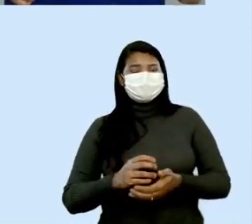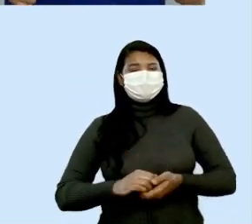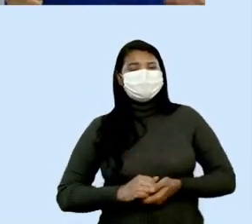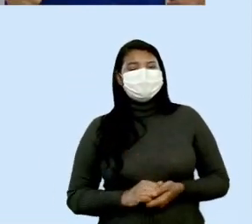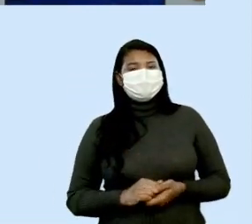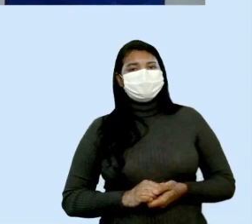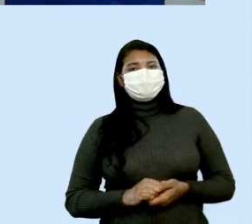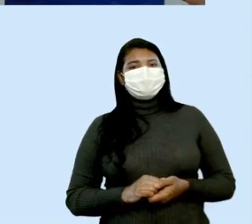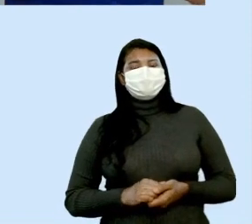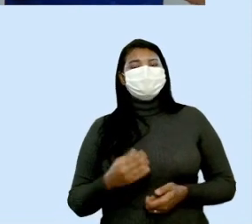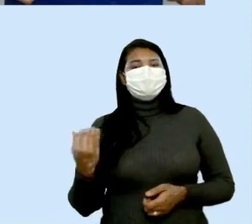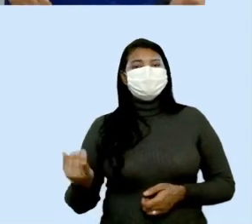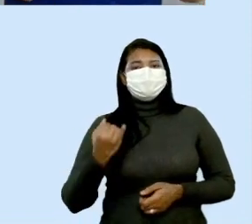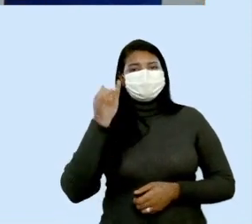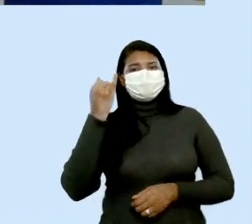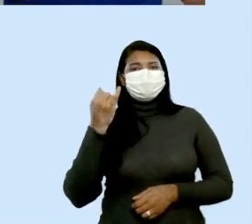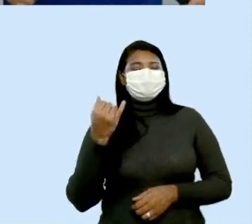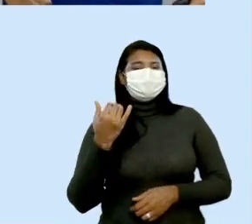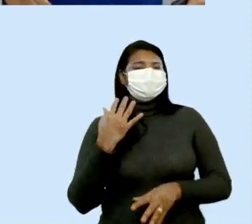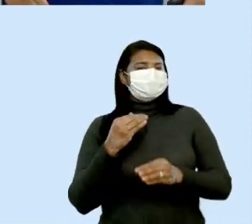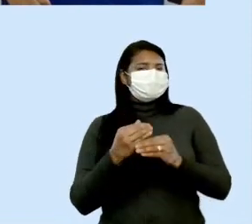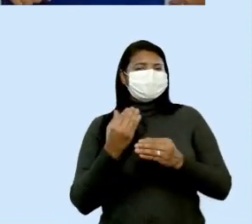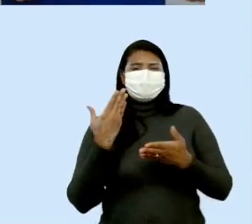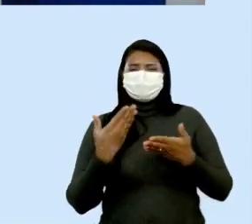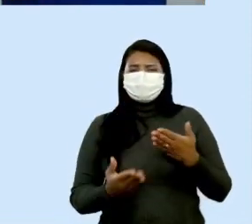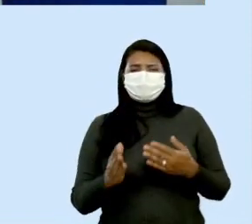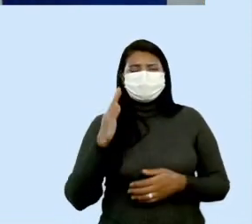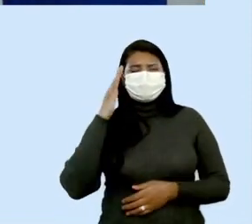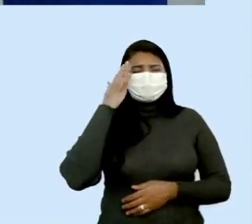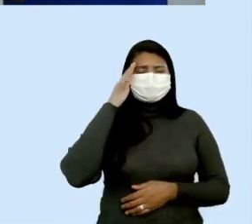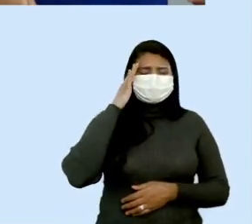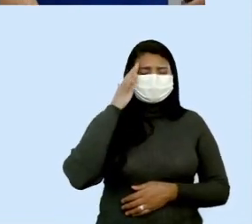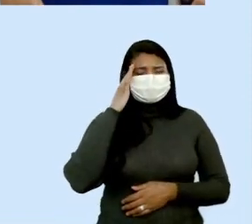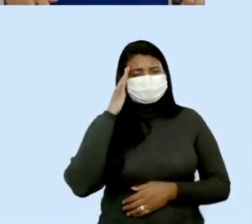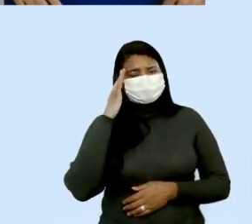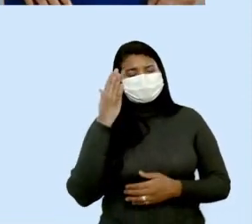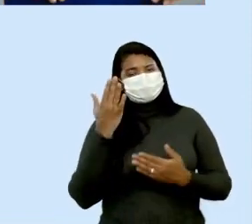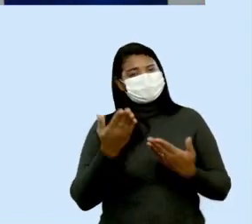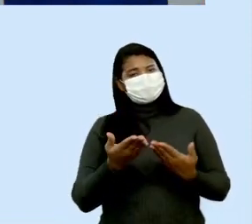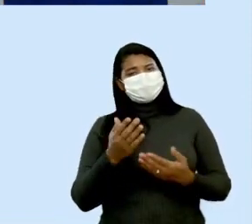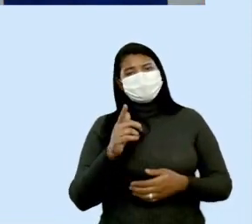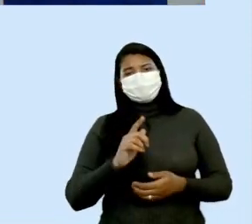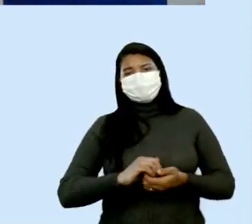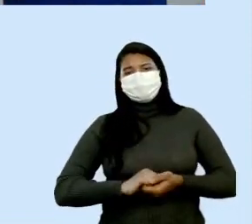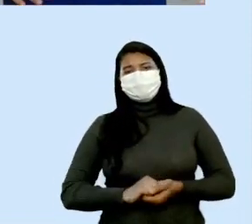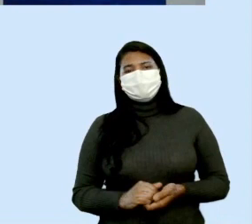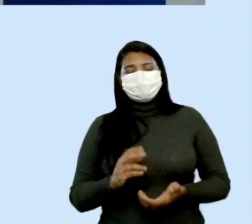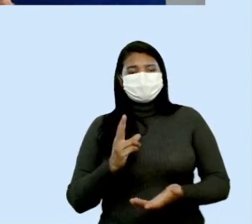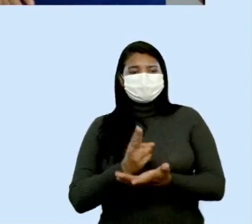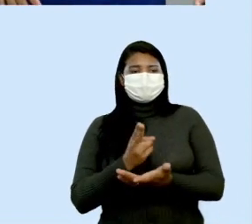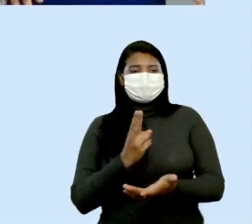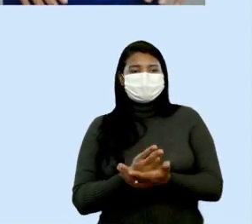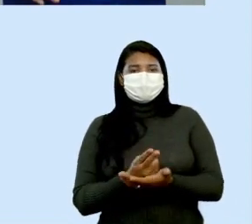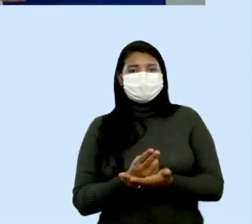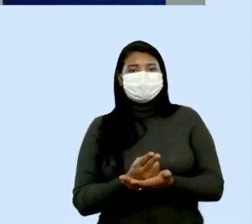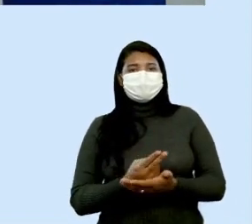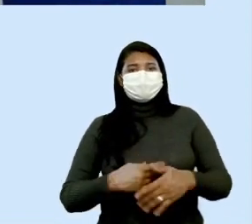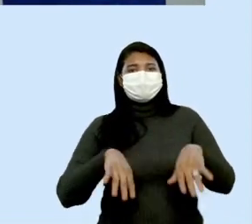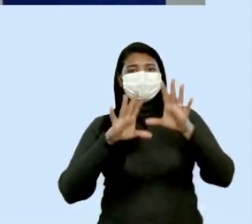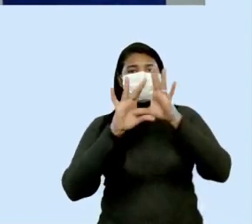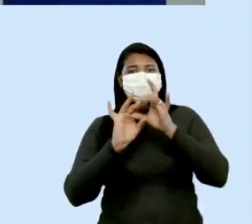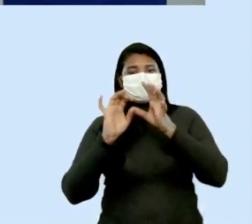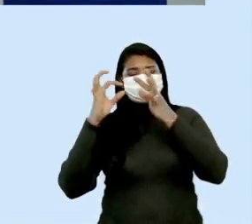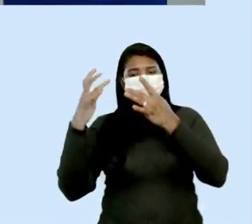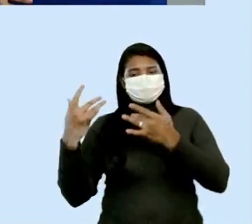vá lá, não perca tempo, não guarde dúvida com você. Sempre quando for passar para outro conteúdo, esteja